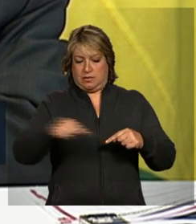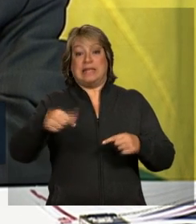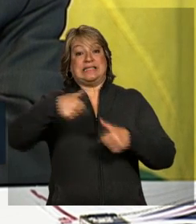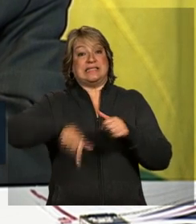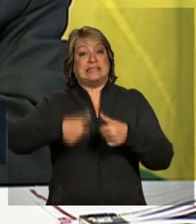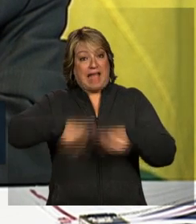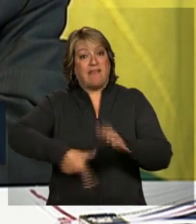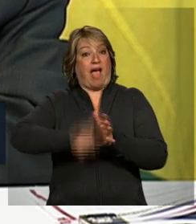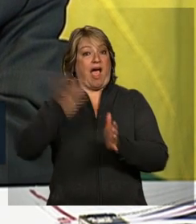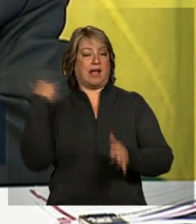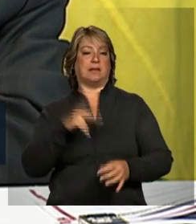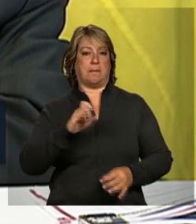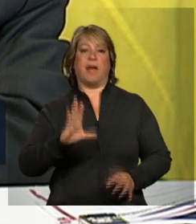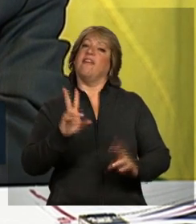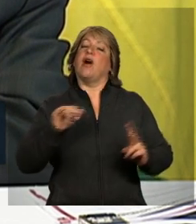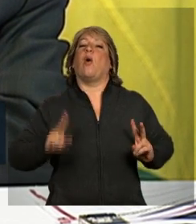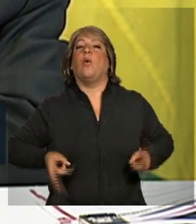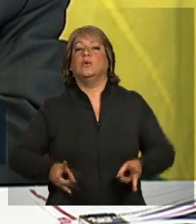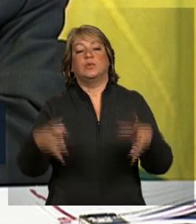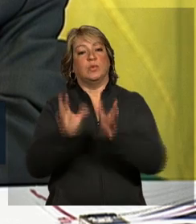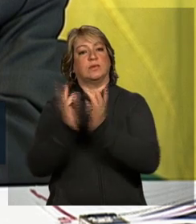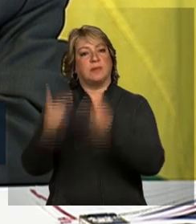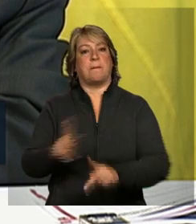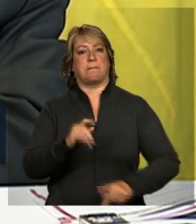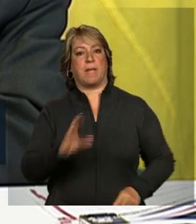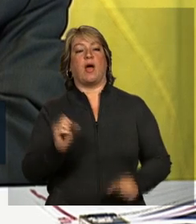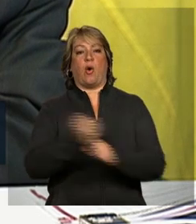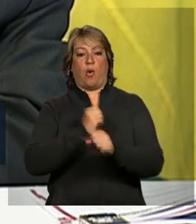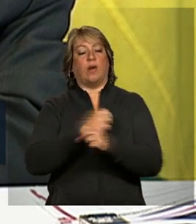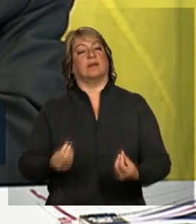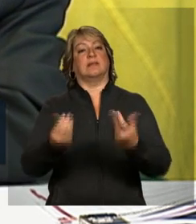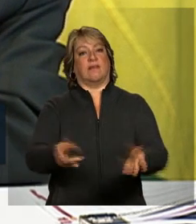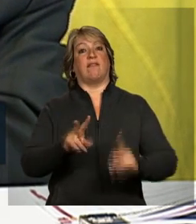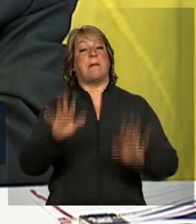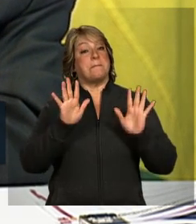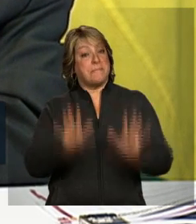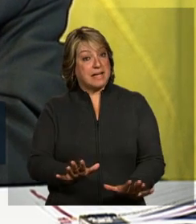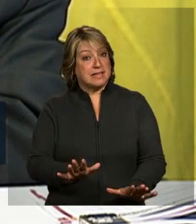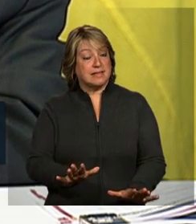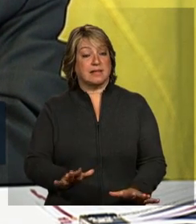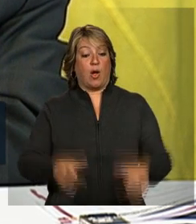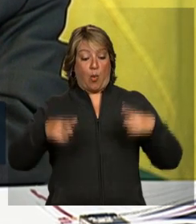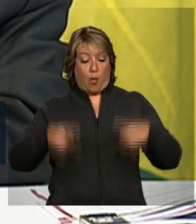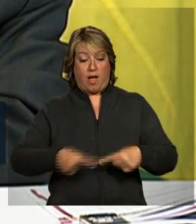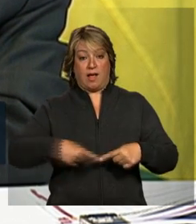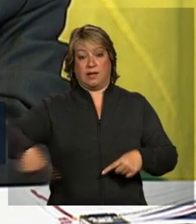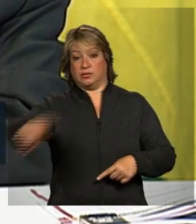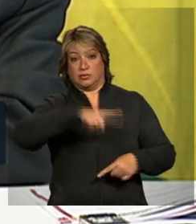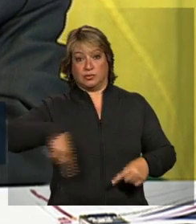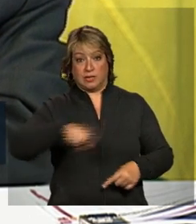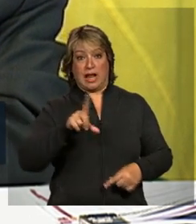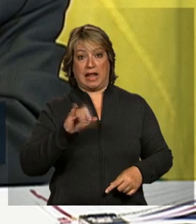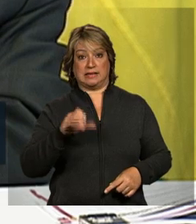que continuarão a fazer parte do pque e que serão construídos e entregues mas os trechos licitados os trechos